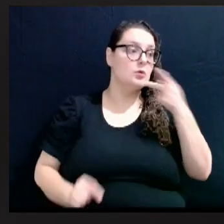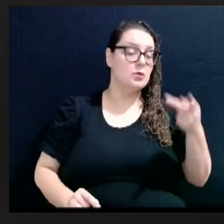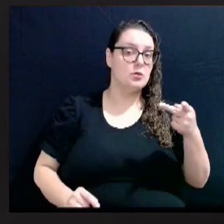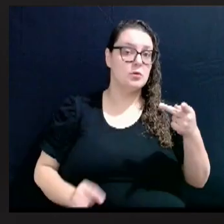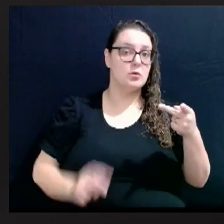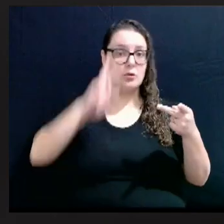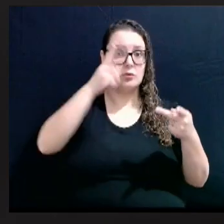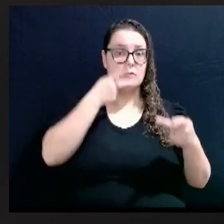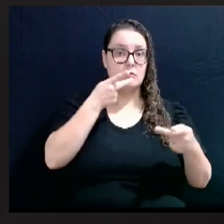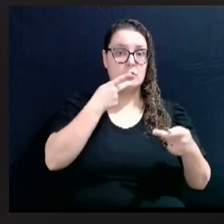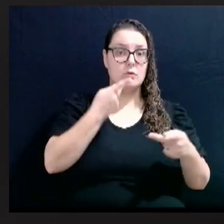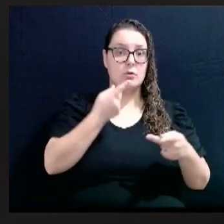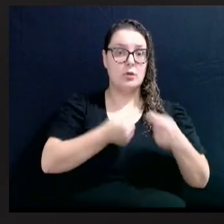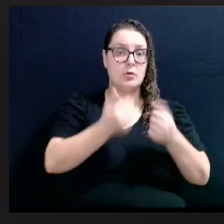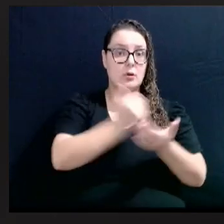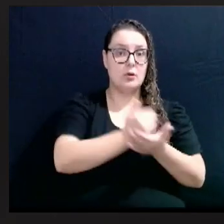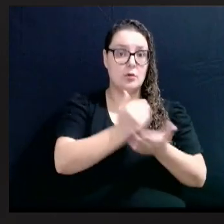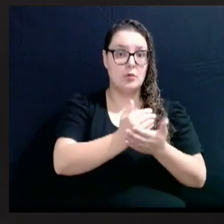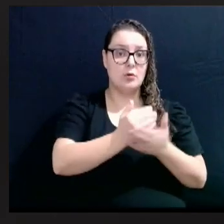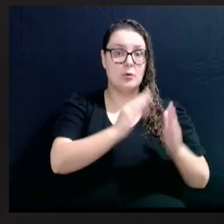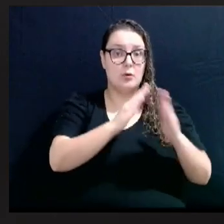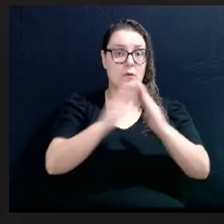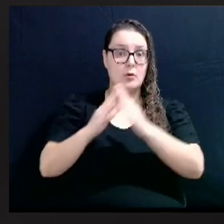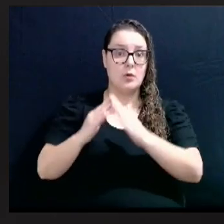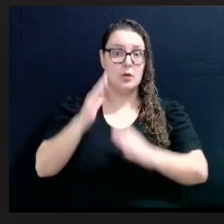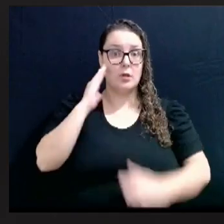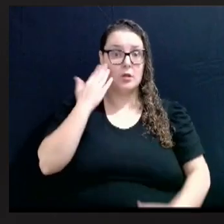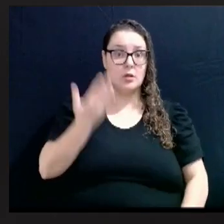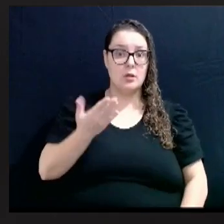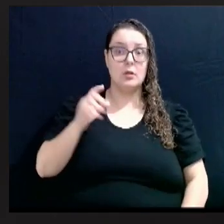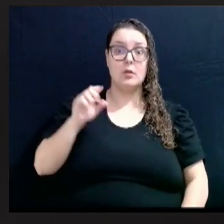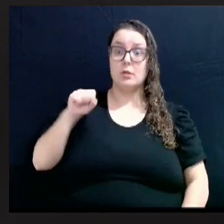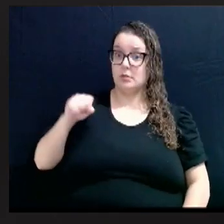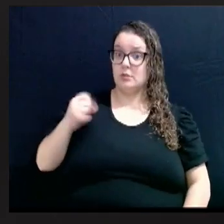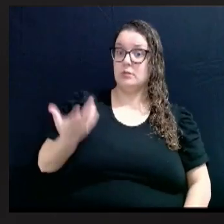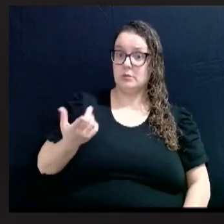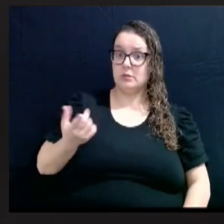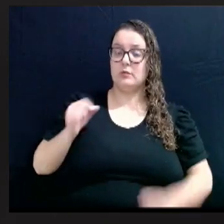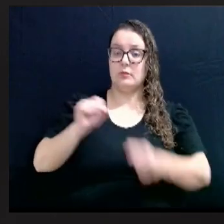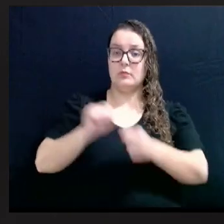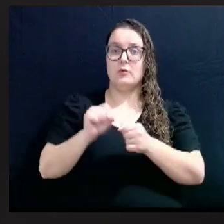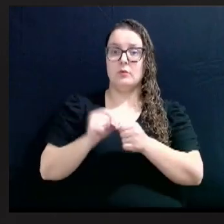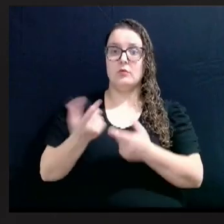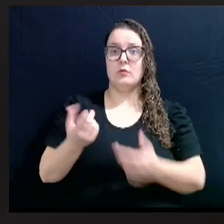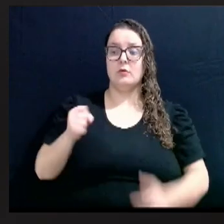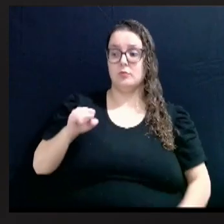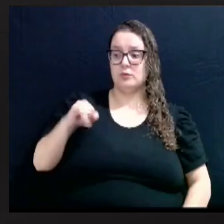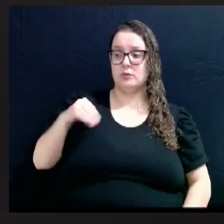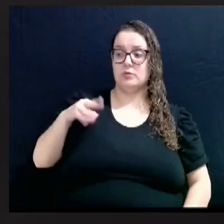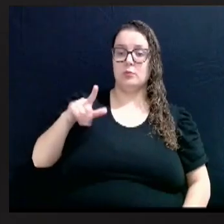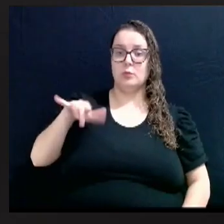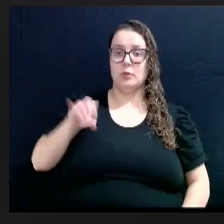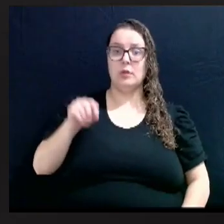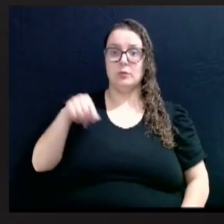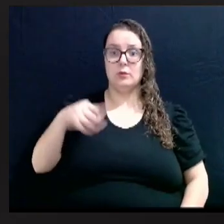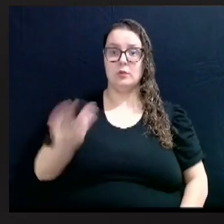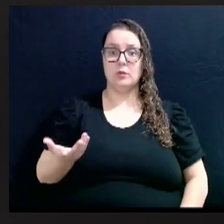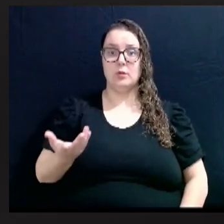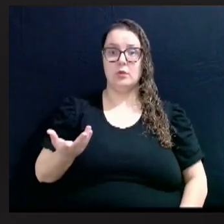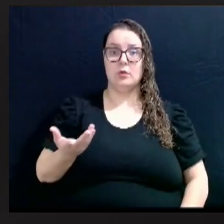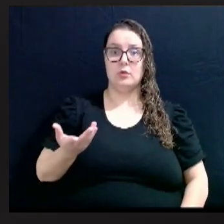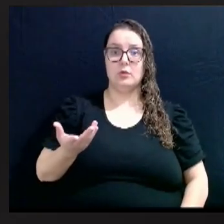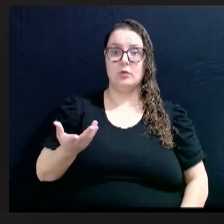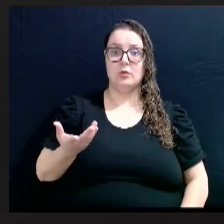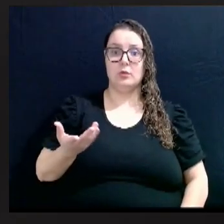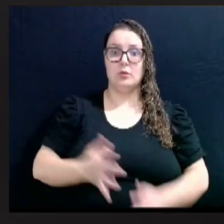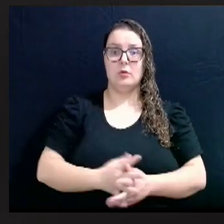financiamento para o pessoal de casa entender melhor, né, professor? Fiz um simulado aqui. Então, foi bem